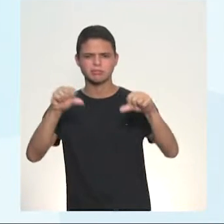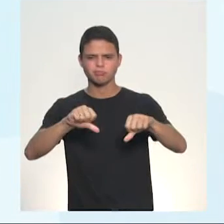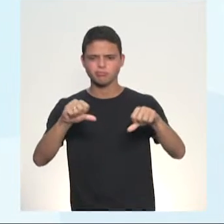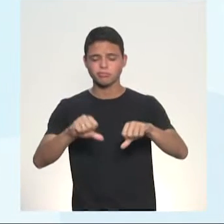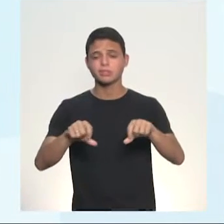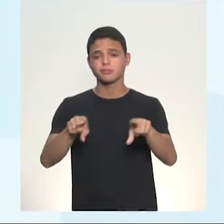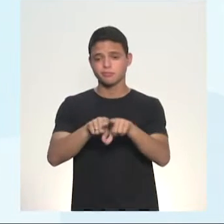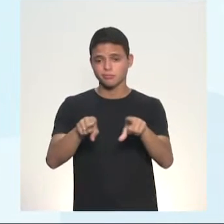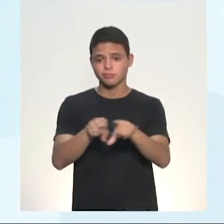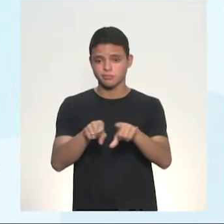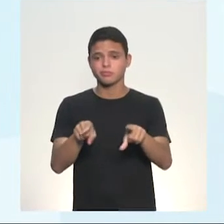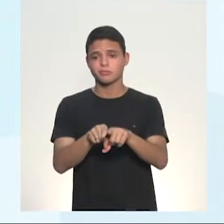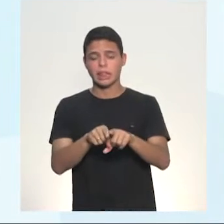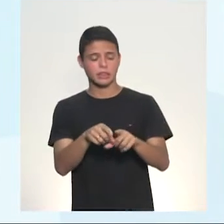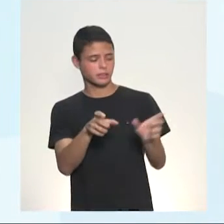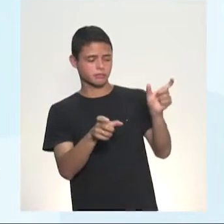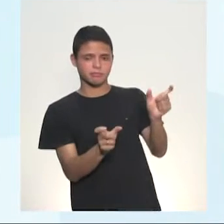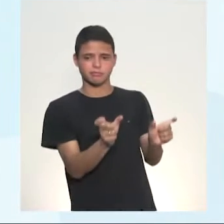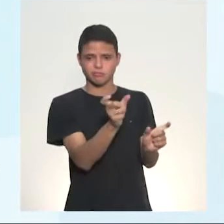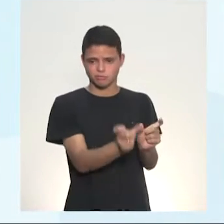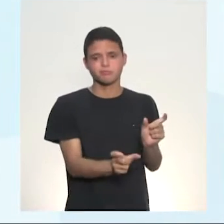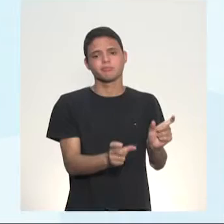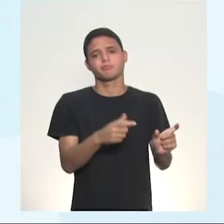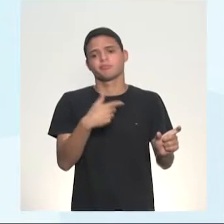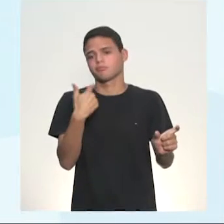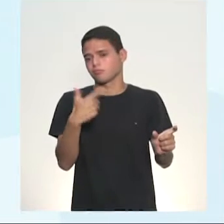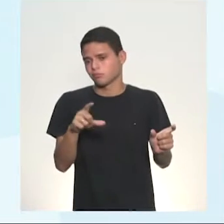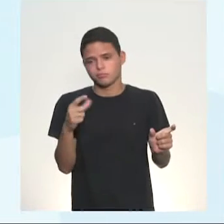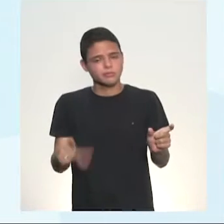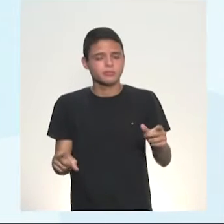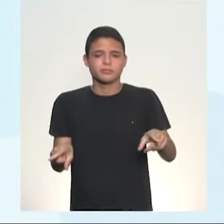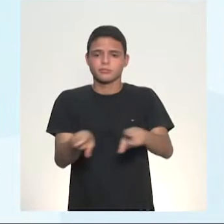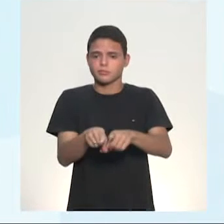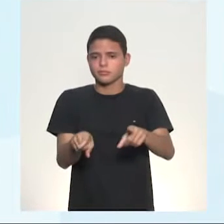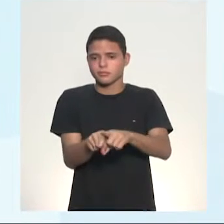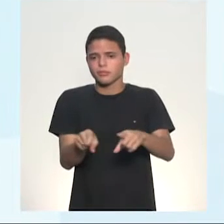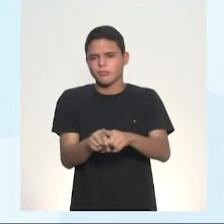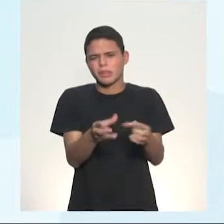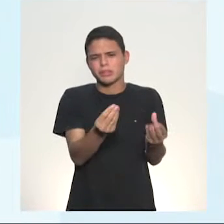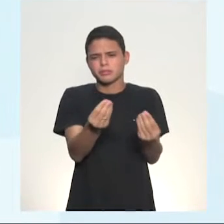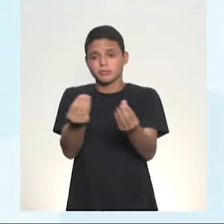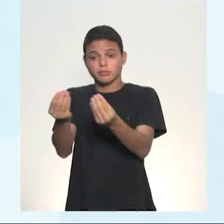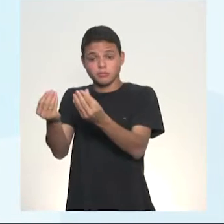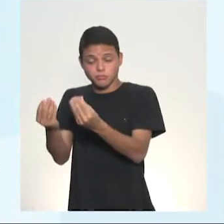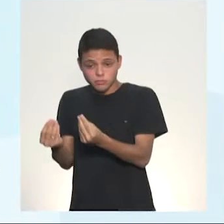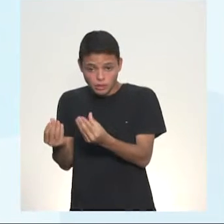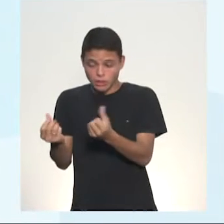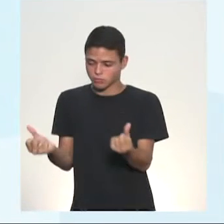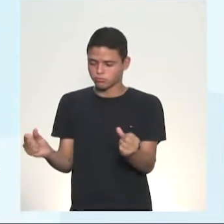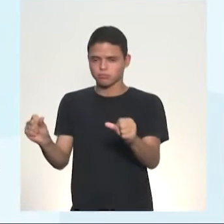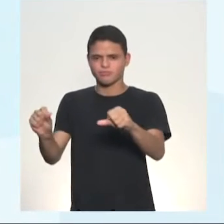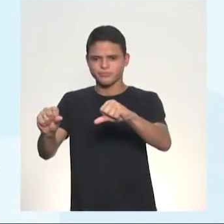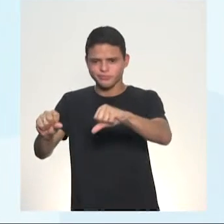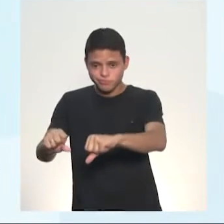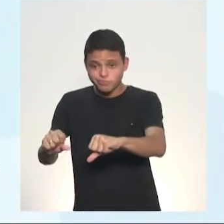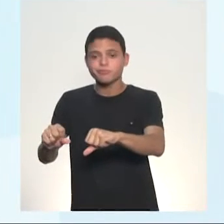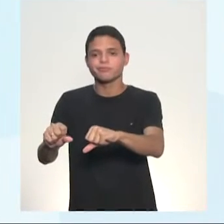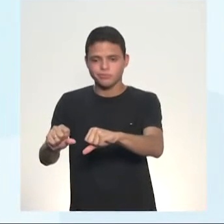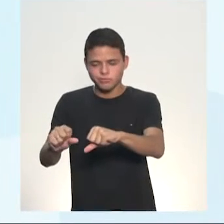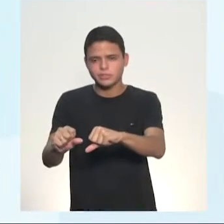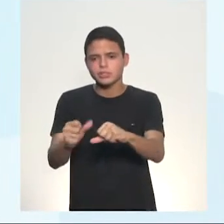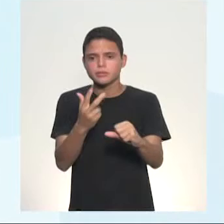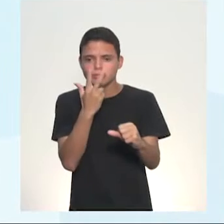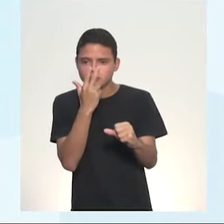estar presentes e não estão. O declínio de tantas espécies de anfíbios é grave. Mesmo em áreas em que o ambiente está